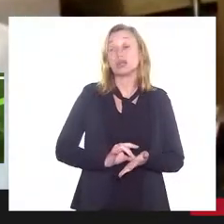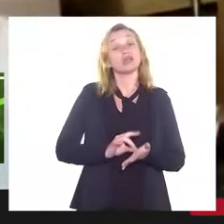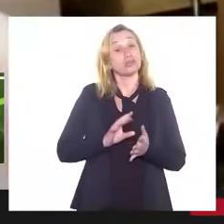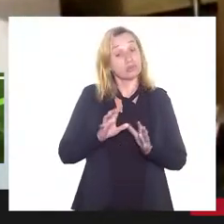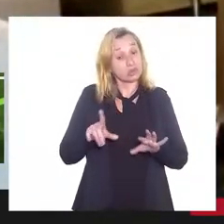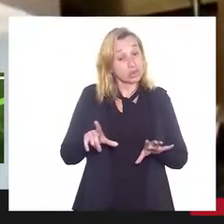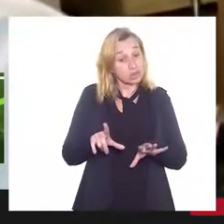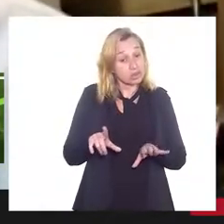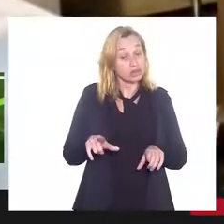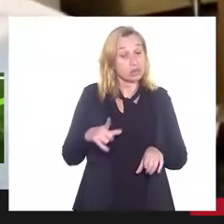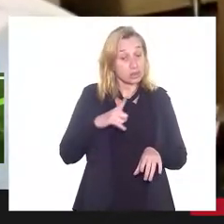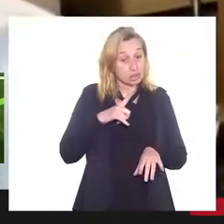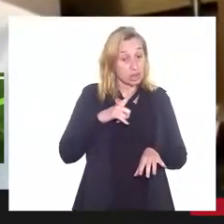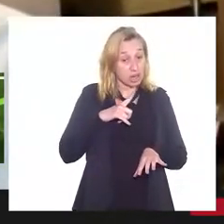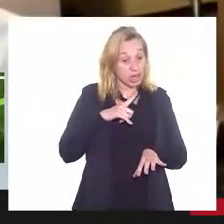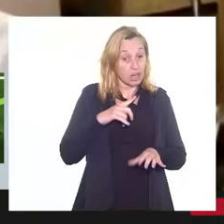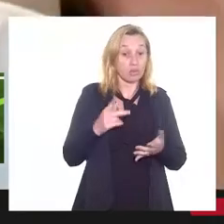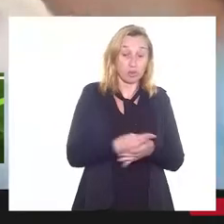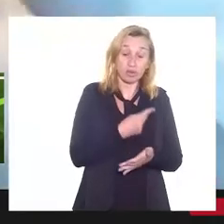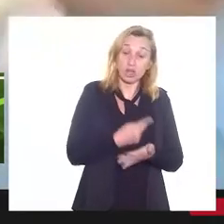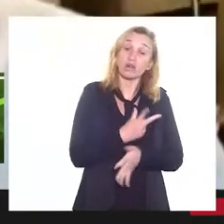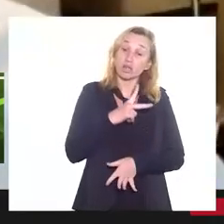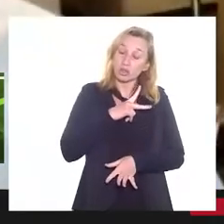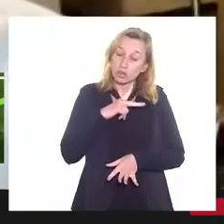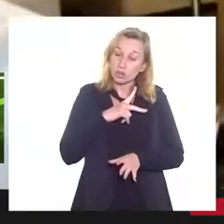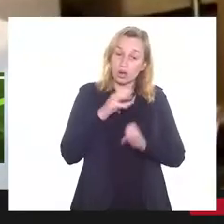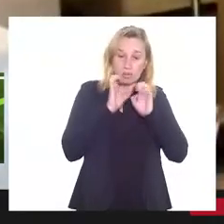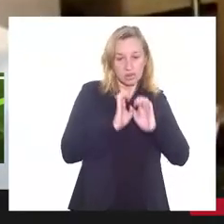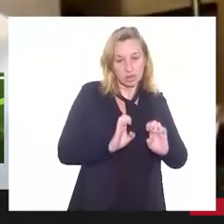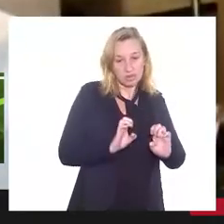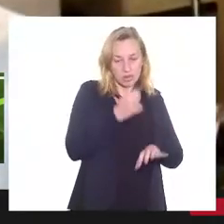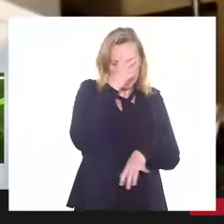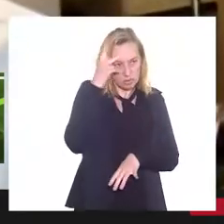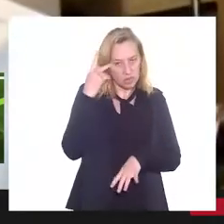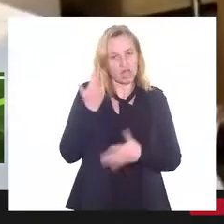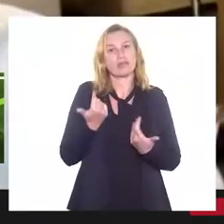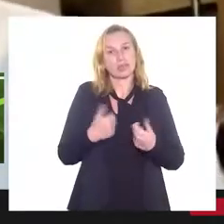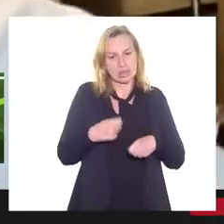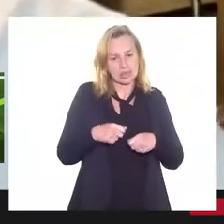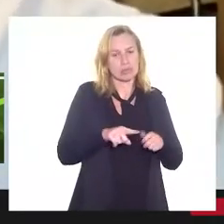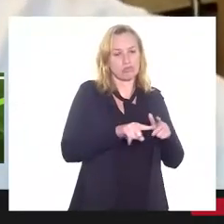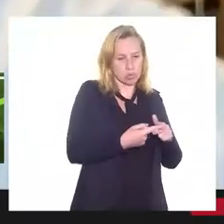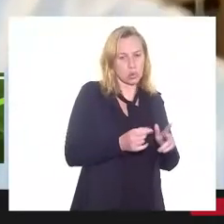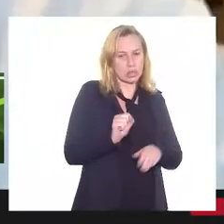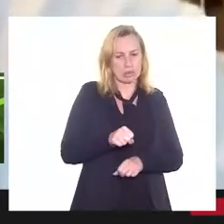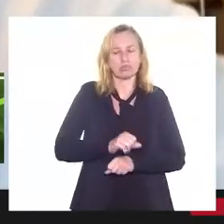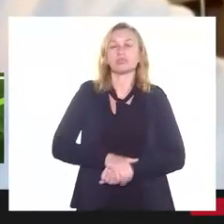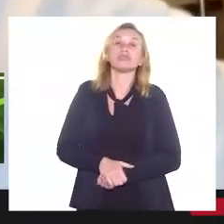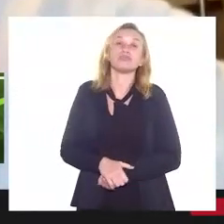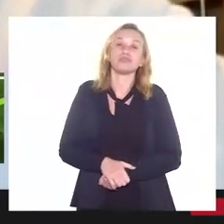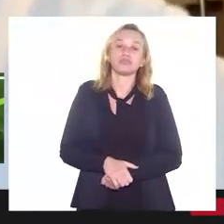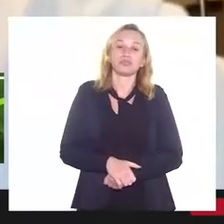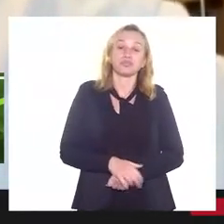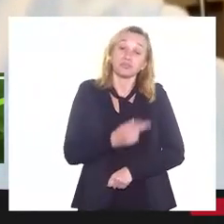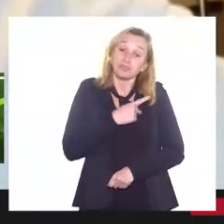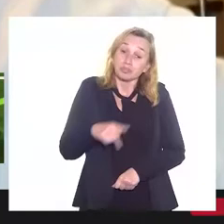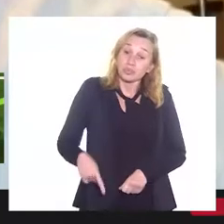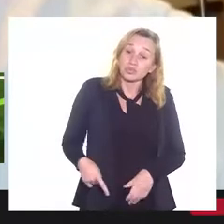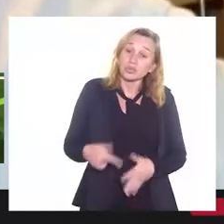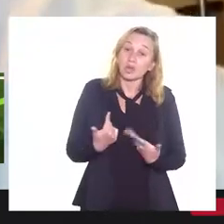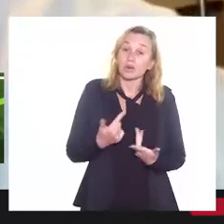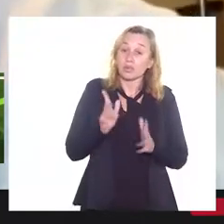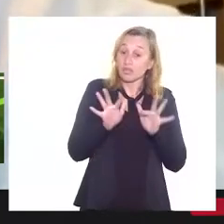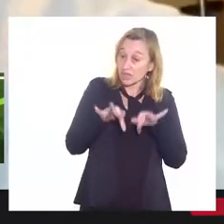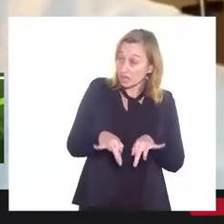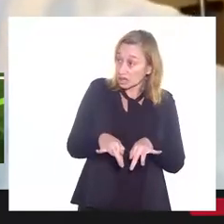contaminação entre os próprios evangélicos de relações são inteira A quem cabe o mato o presidente eu